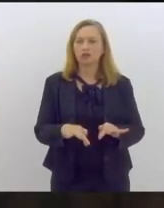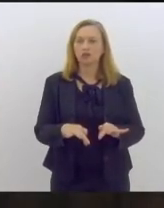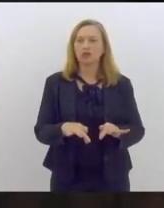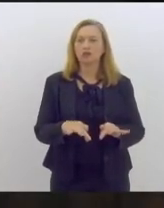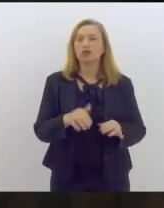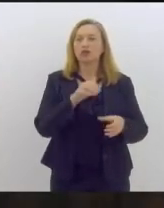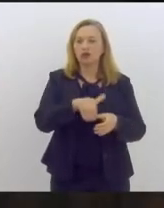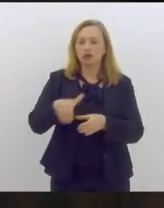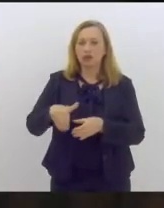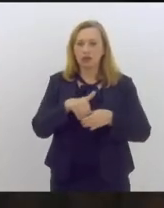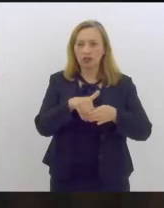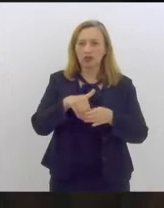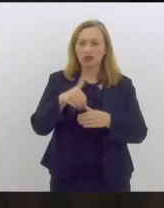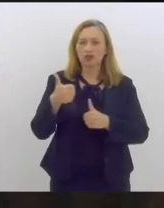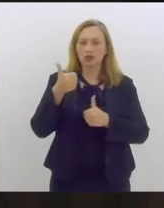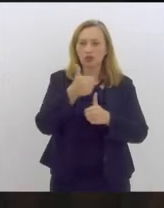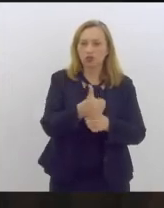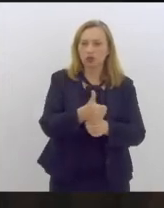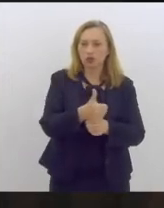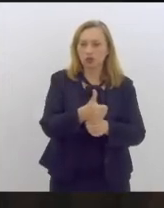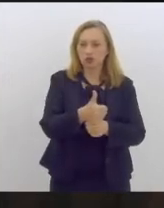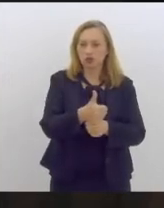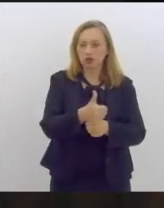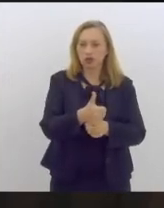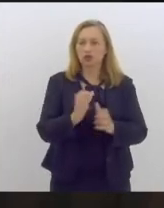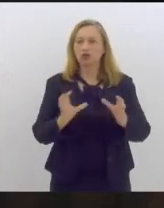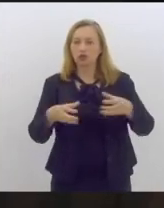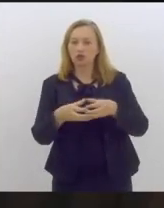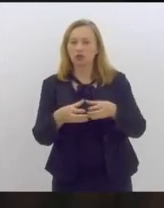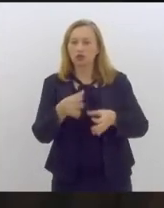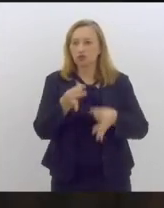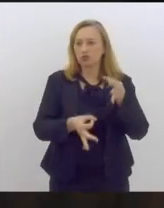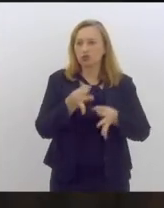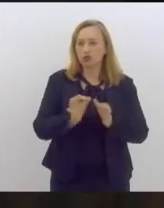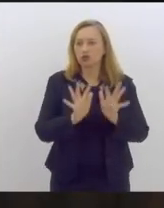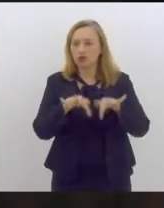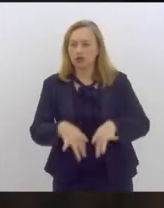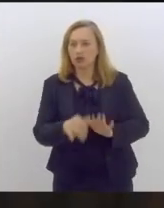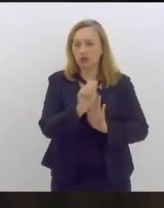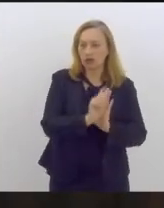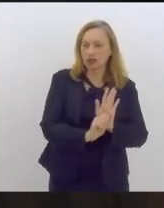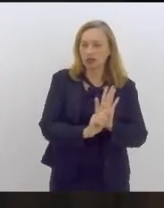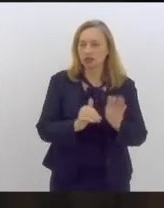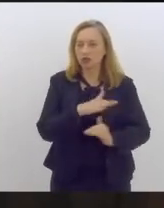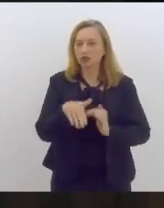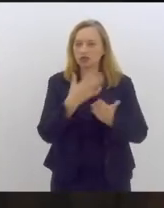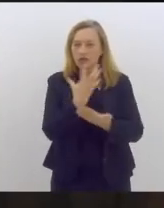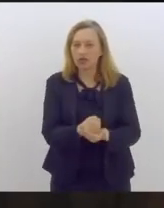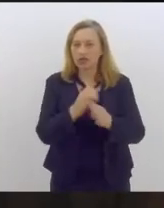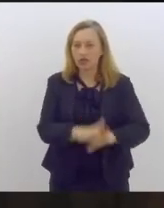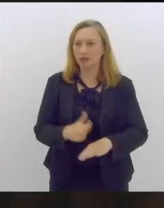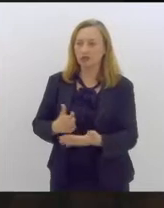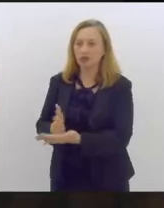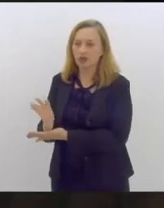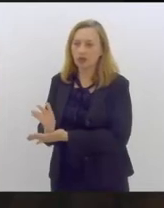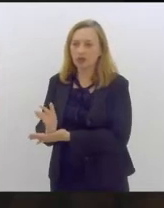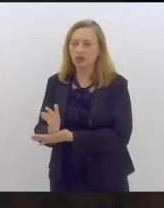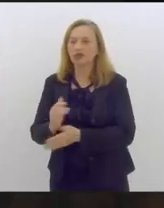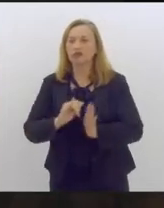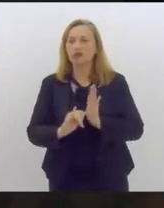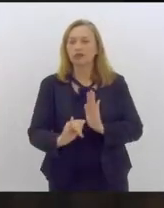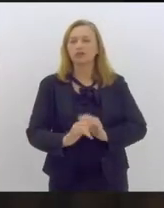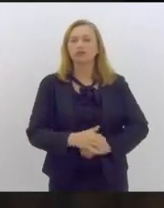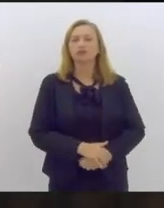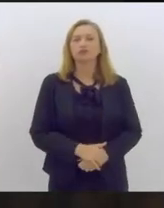em votação substitutivo da comissão de construção de Justiça conforme o final de redação se os que aprovam permaneçam Como estão aprovado vai